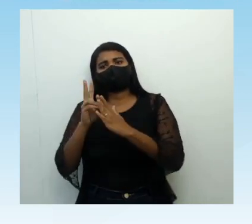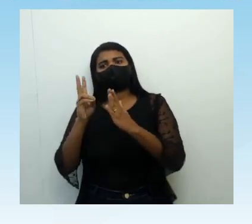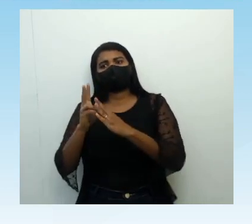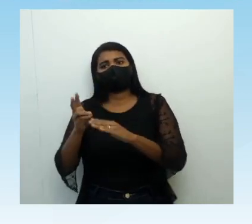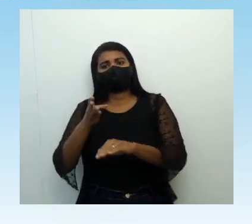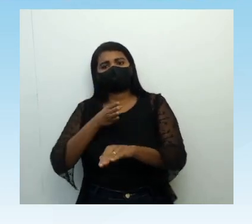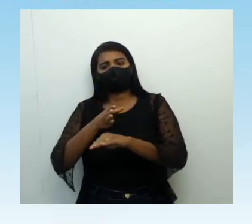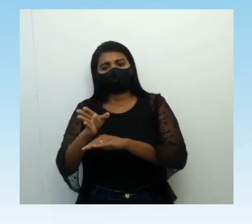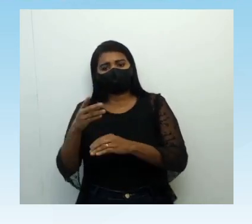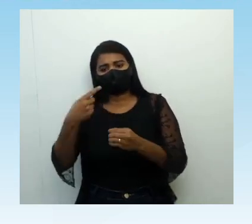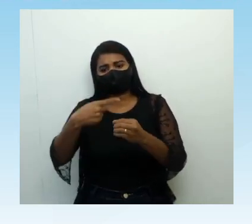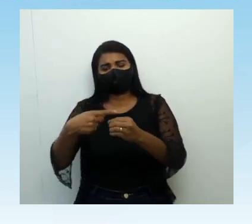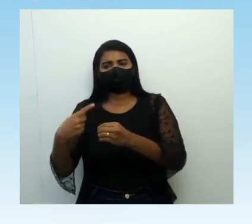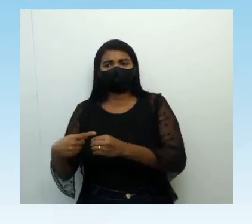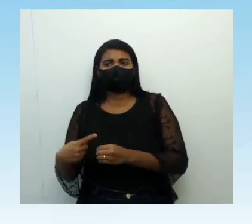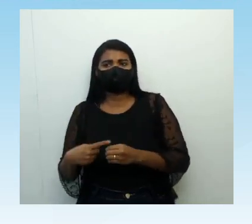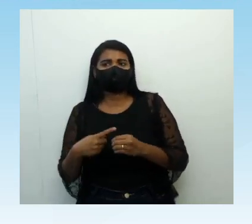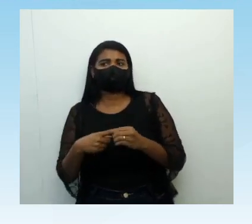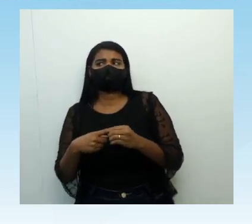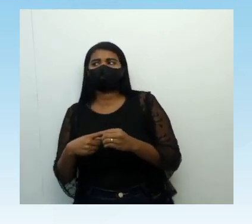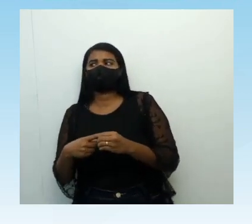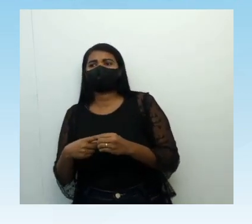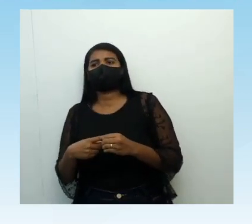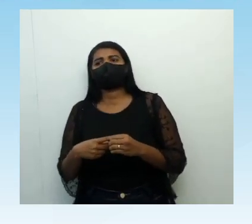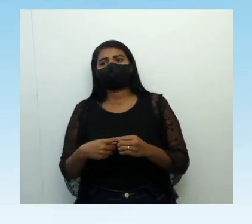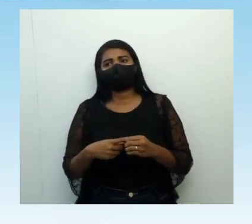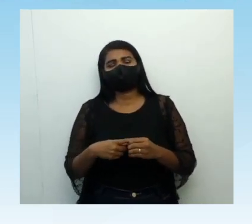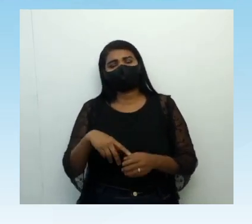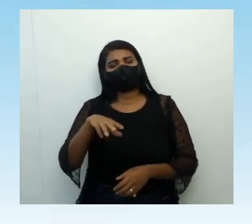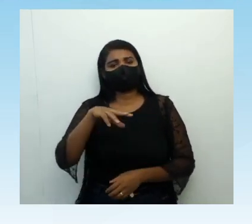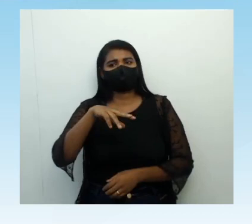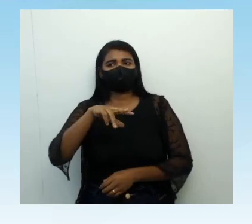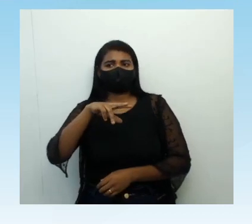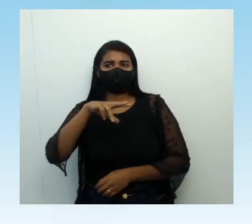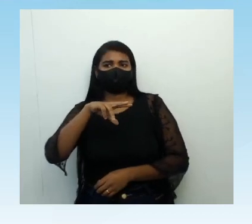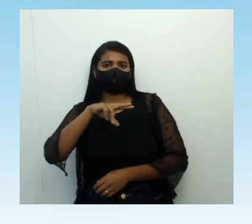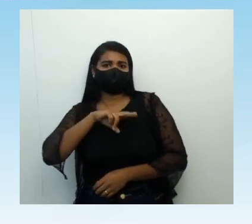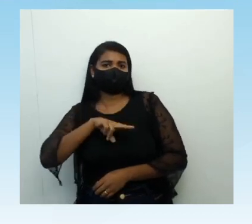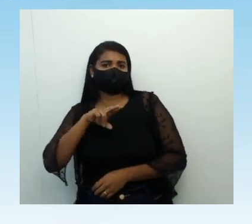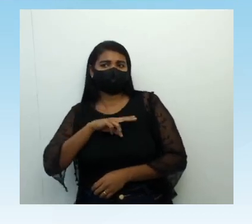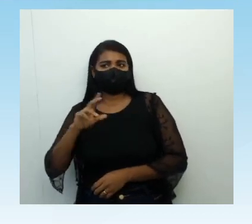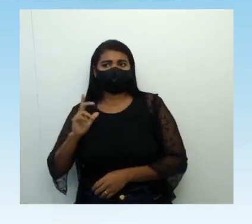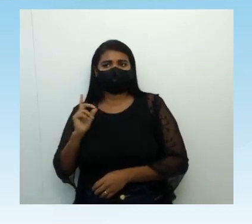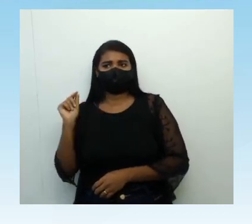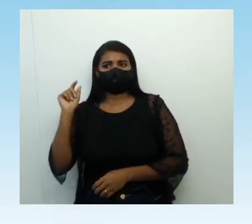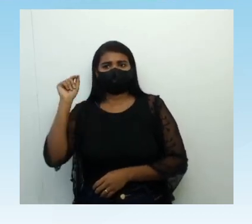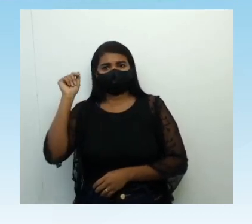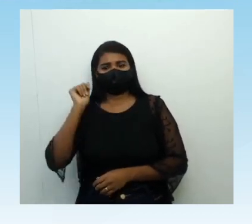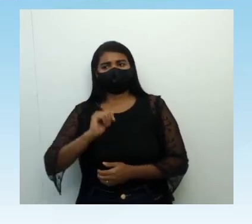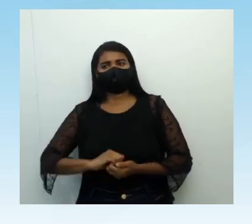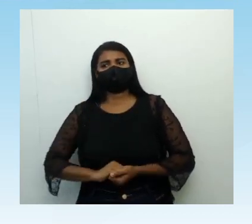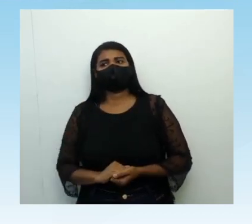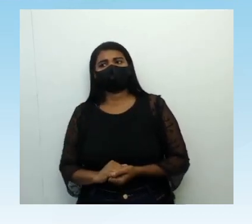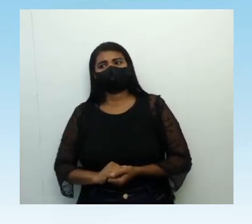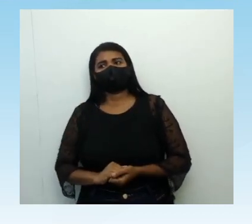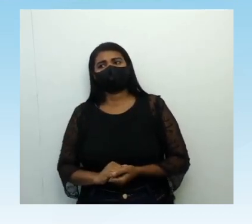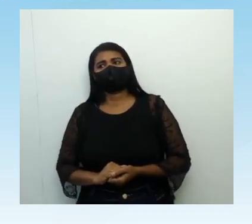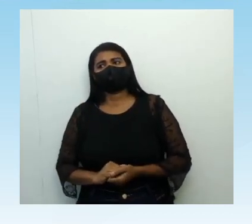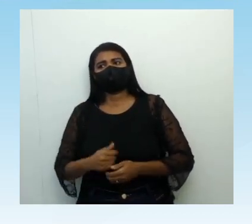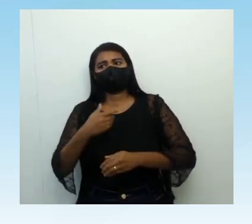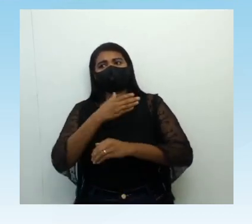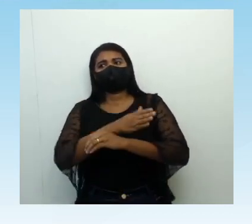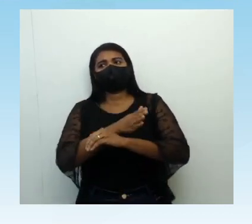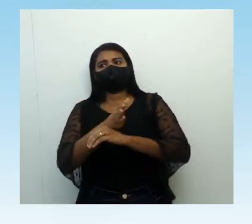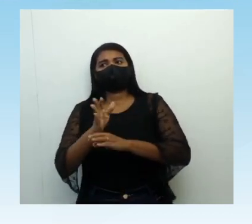para o interior. Só que bandeiras eram povos particulares, quem era mais ricos, engenheiros, fazendeiros e tal. E entradas